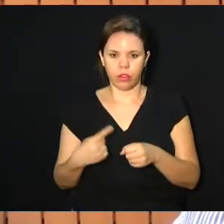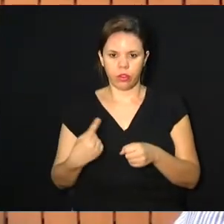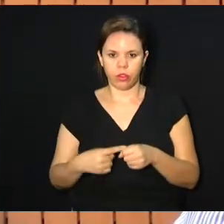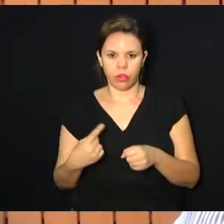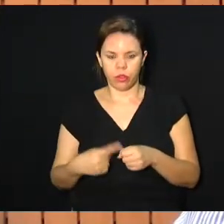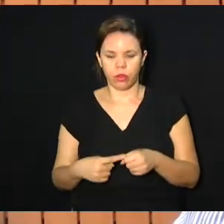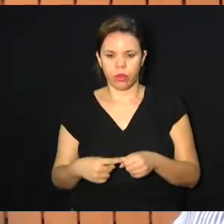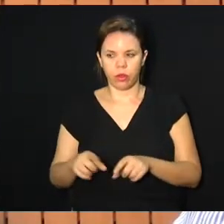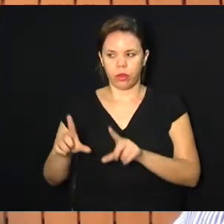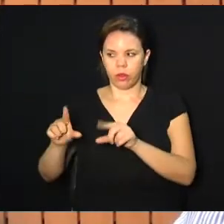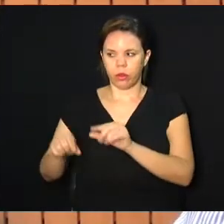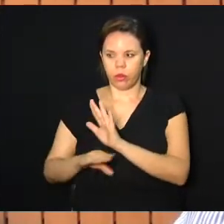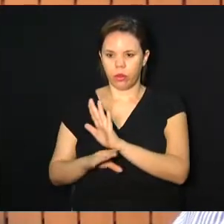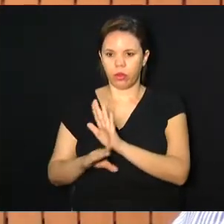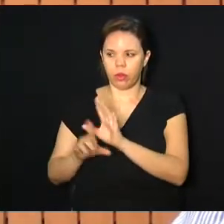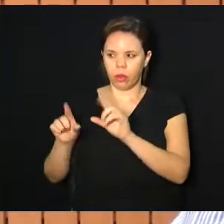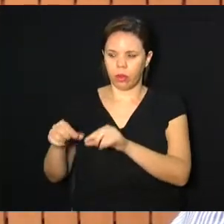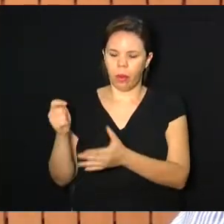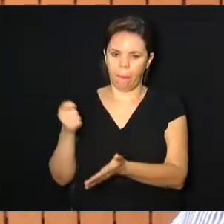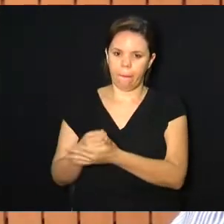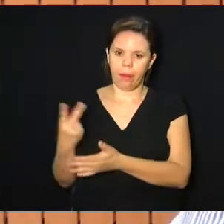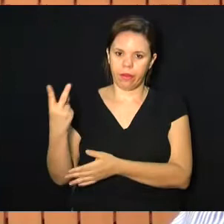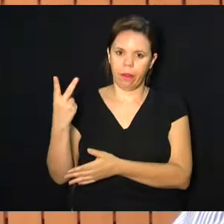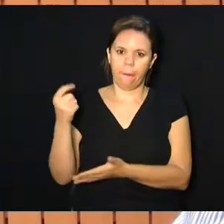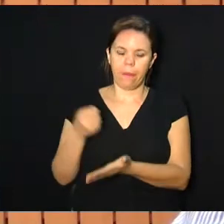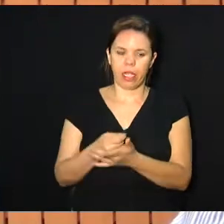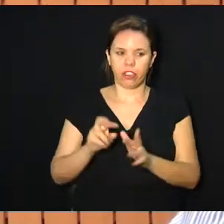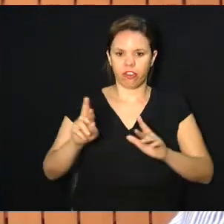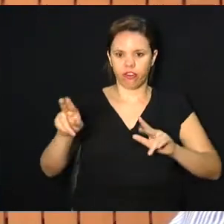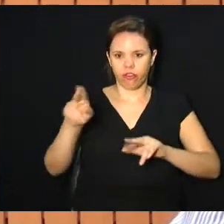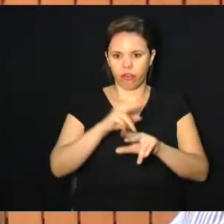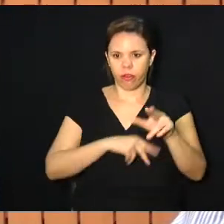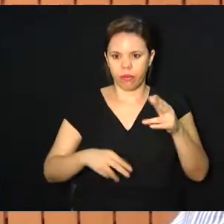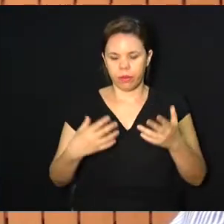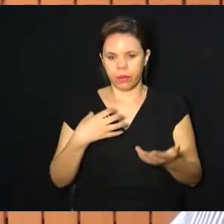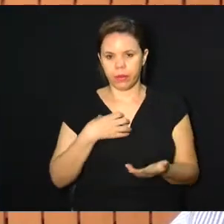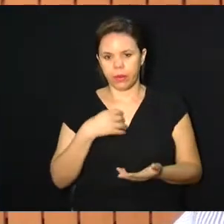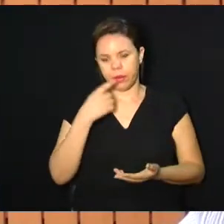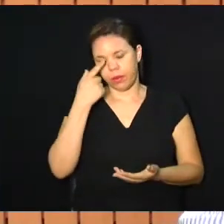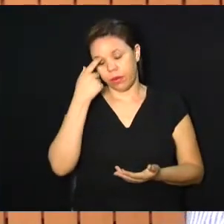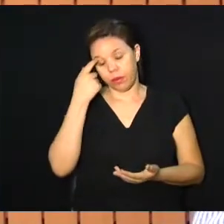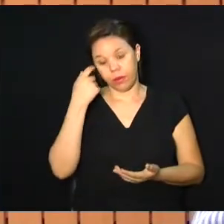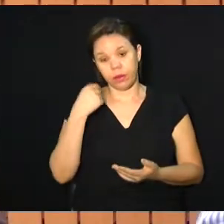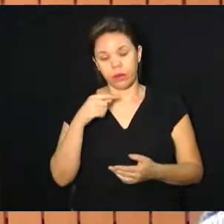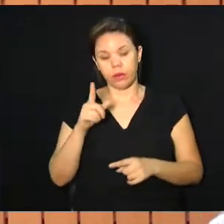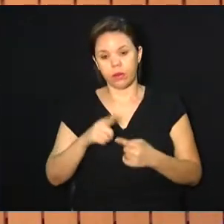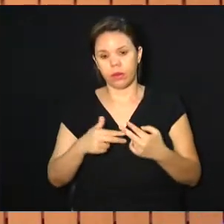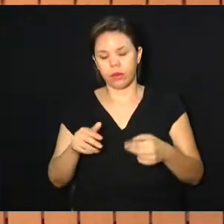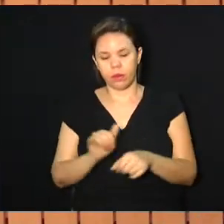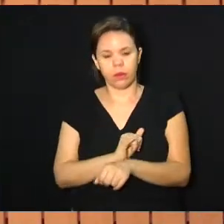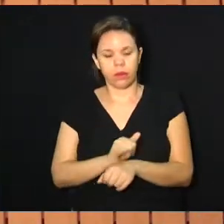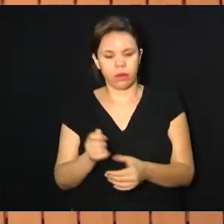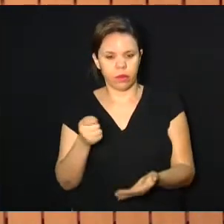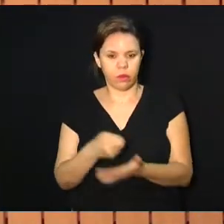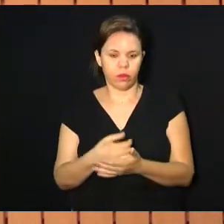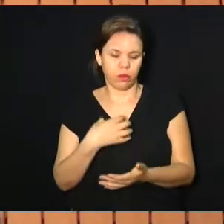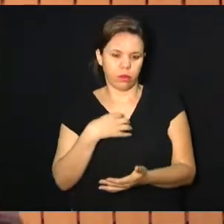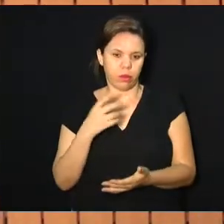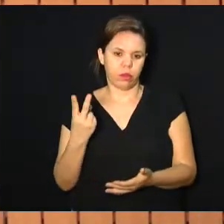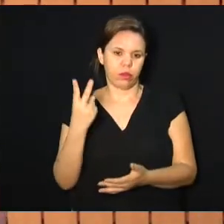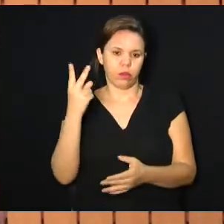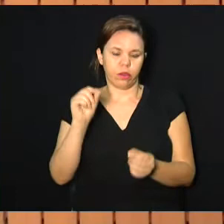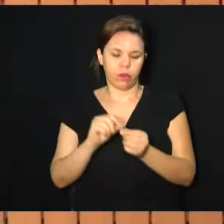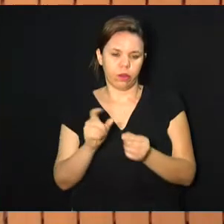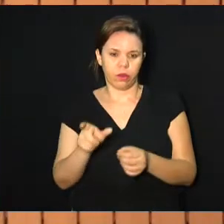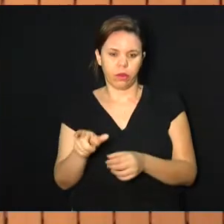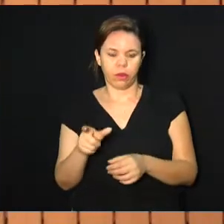reduzir a tarifa e para pagar de outras formas, né? A tarifa é uma das partes que contribui e por isso, né, algumas